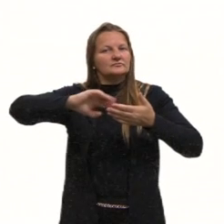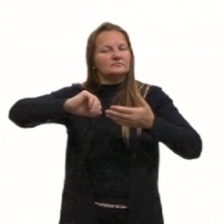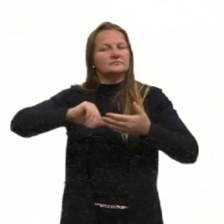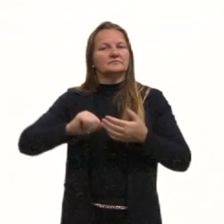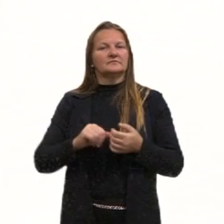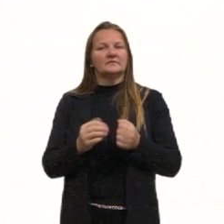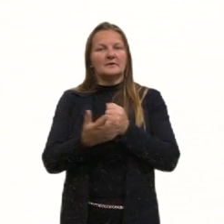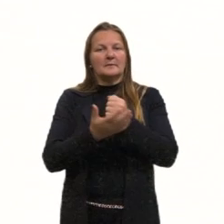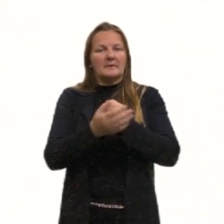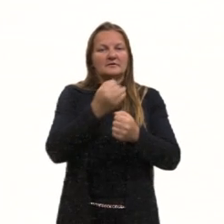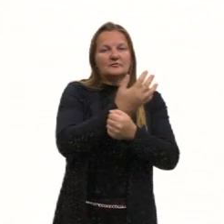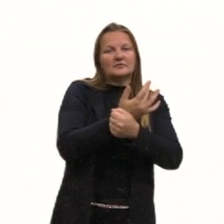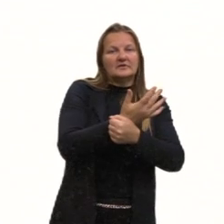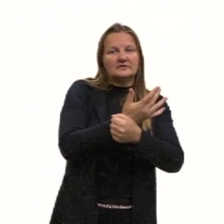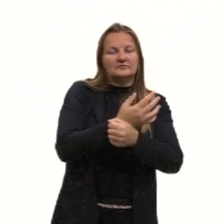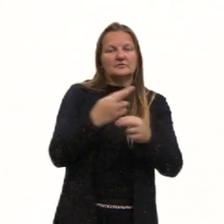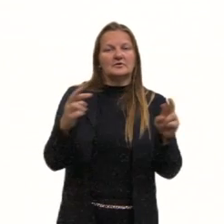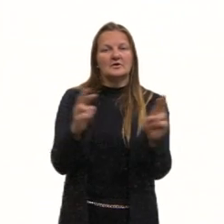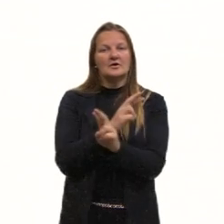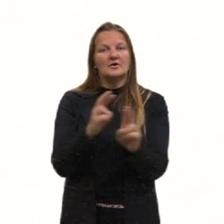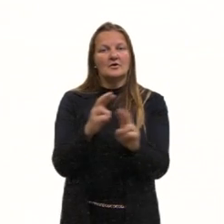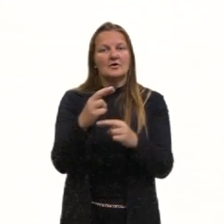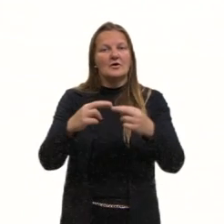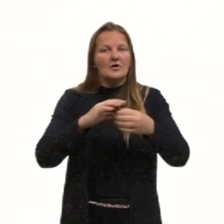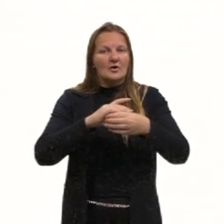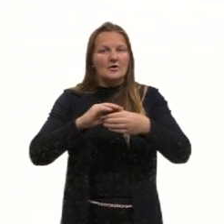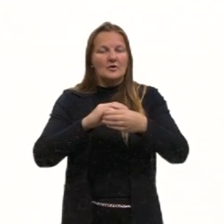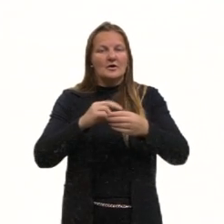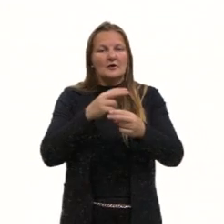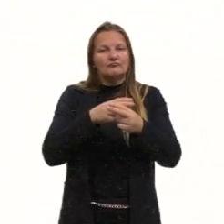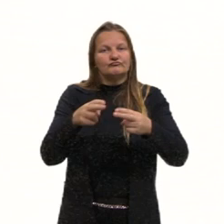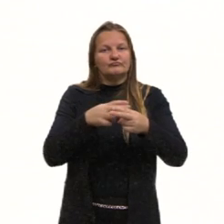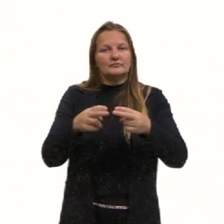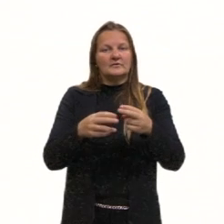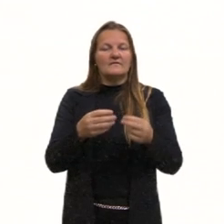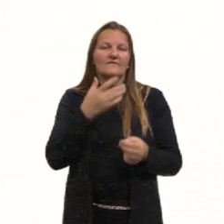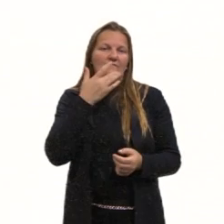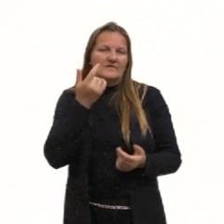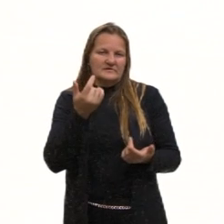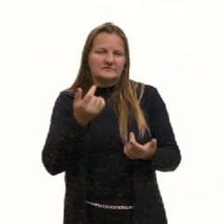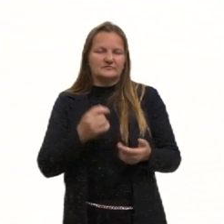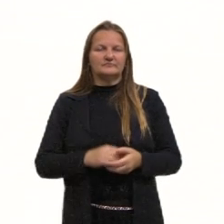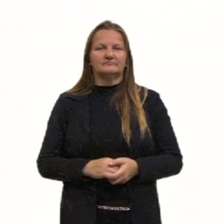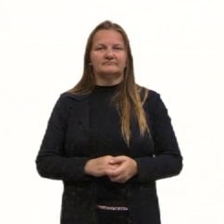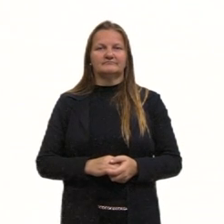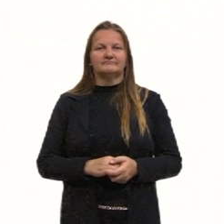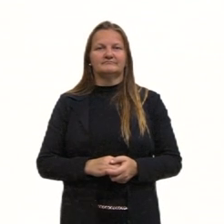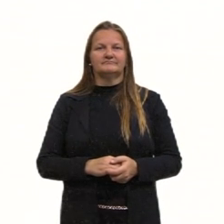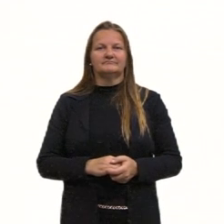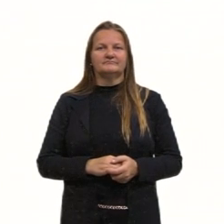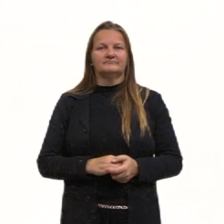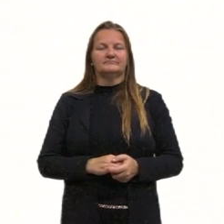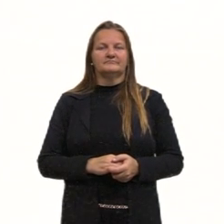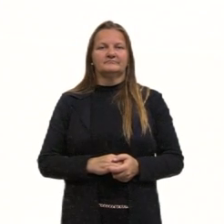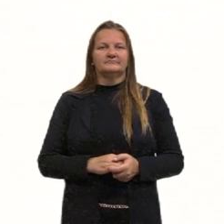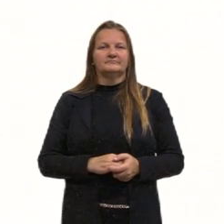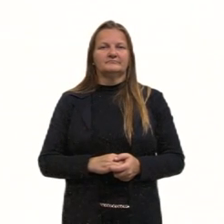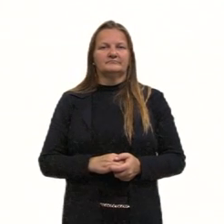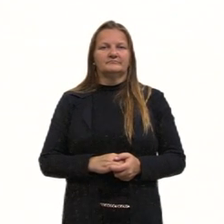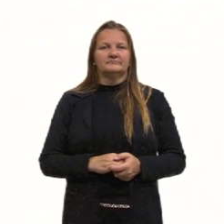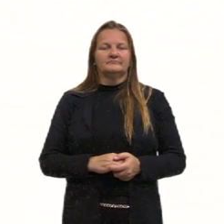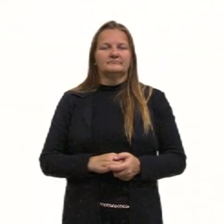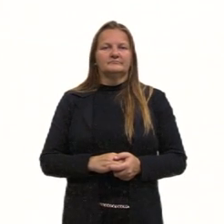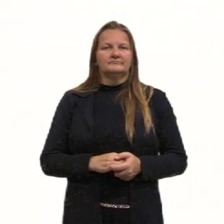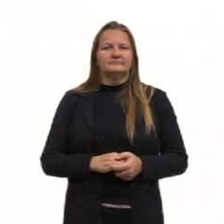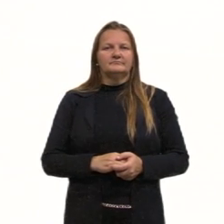base eu tenho ácido eu tenho uma reação de neutralização que são reações bem comuns né então é mais fácil de tentar descartar as